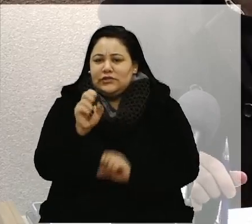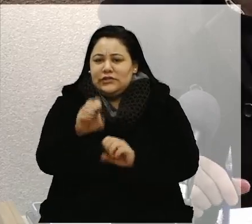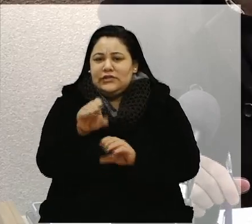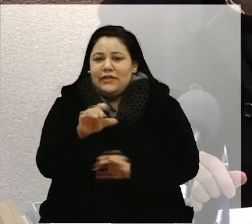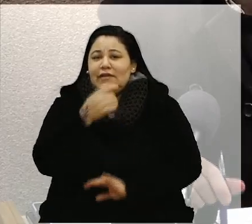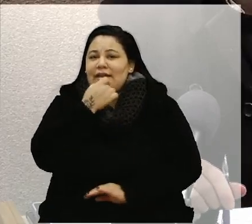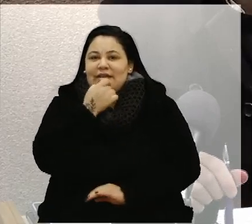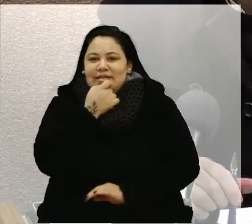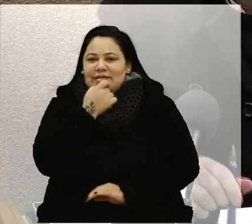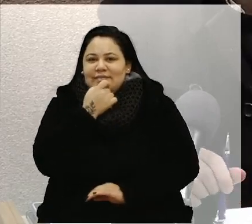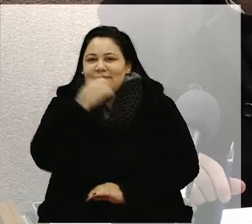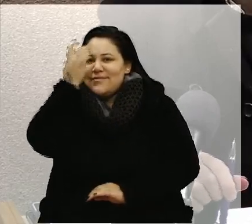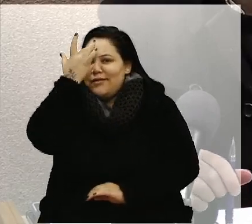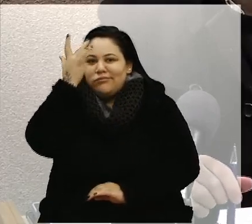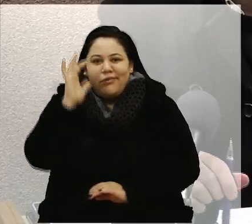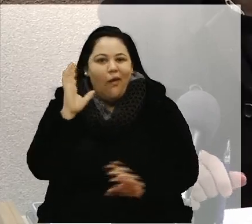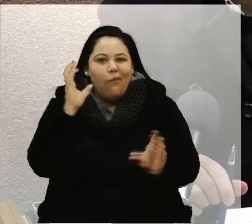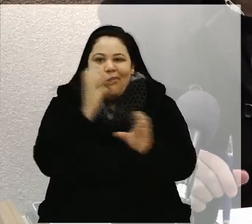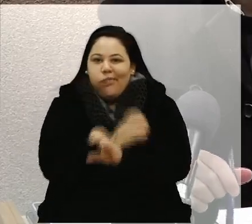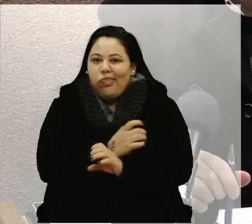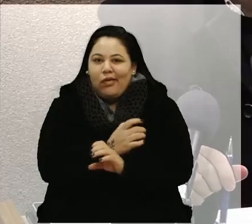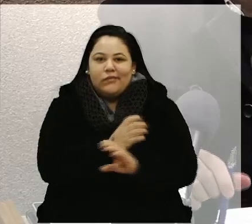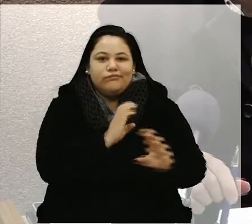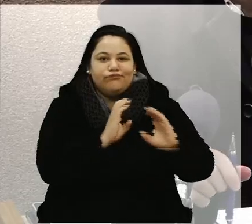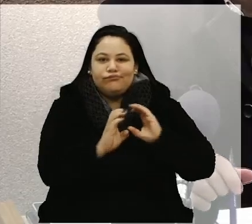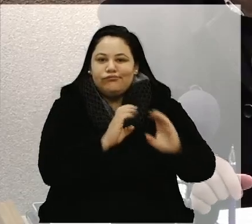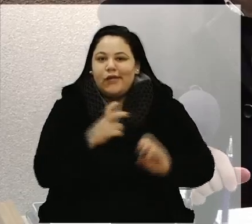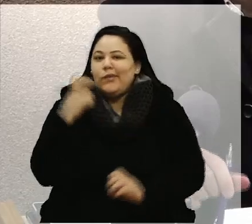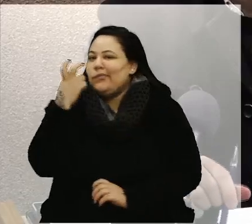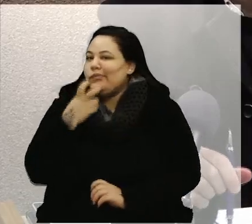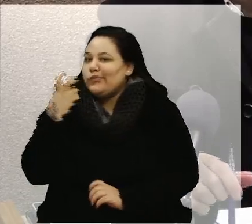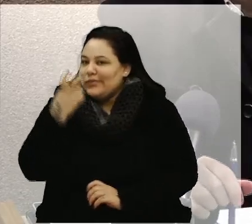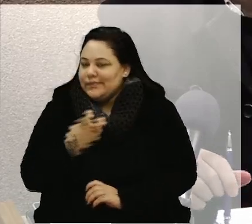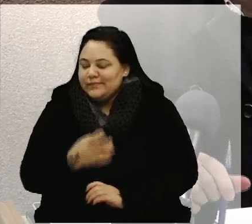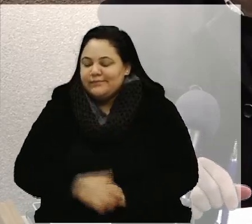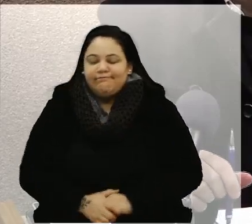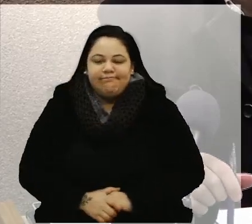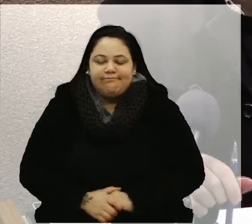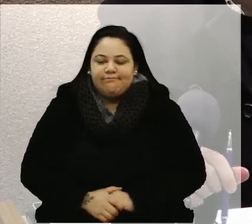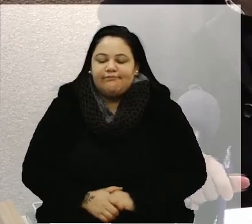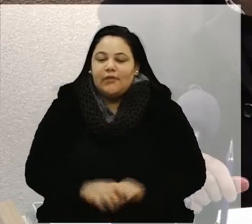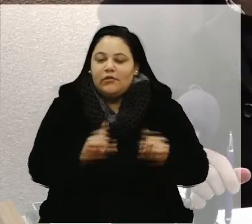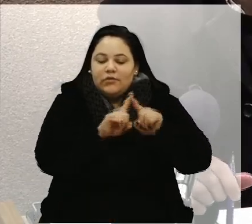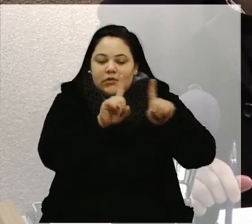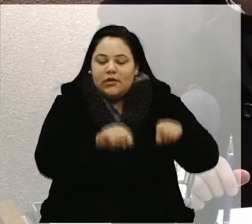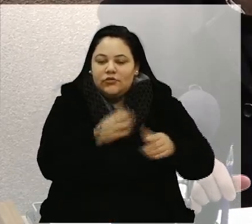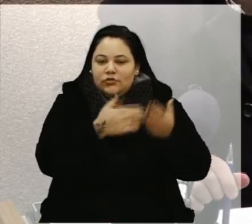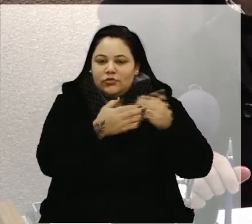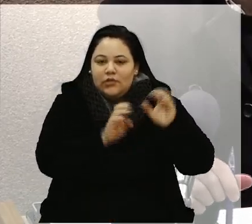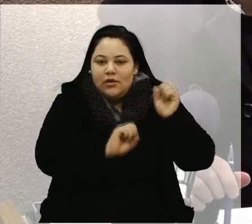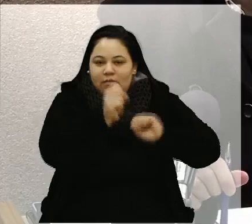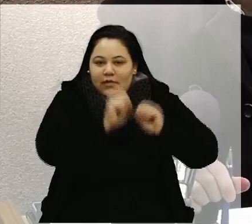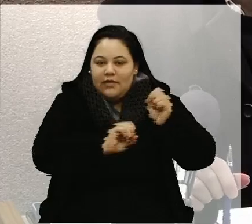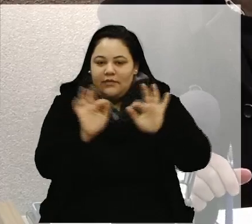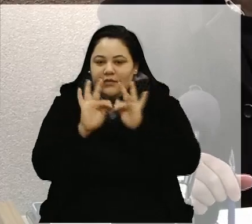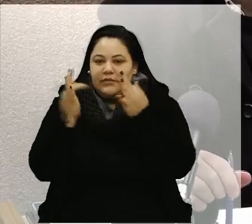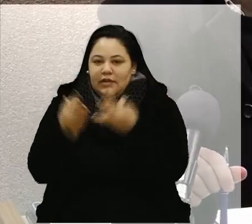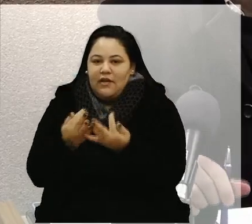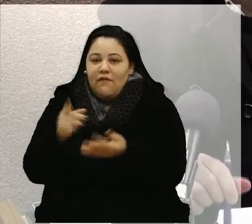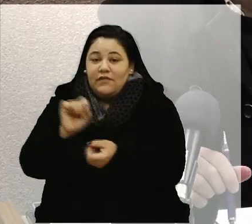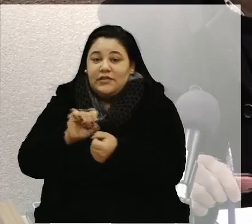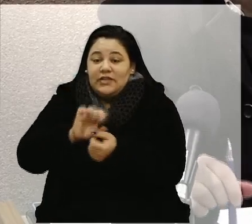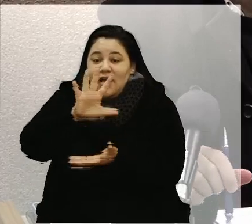o dominavam quando se tratava da comunicação oral. Funcionários das empresas e familiares se matricularam,